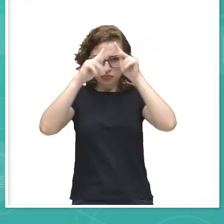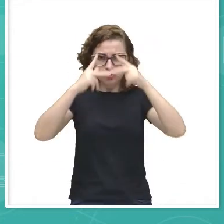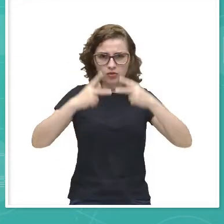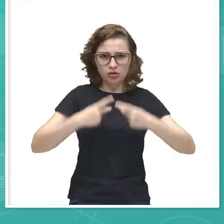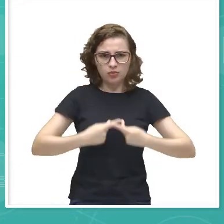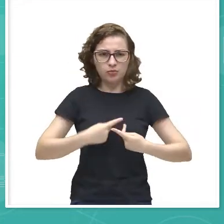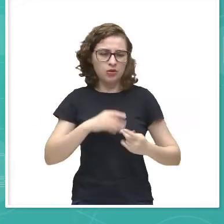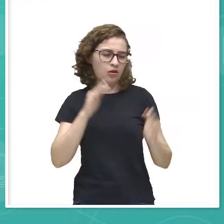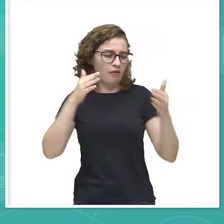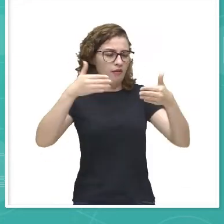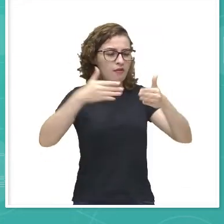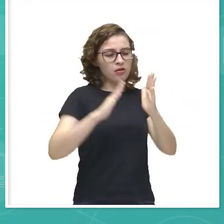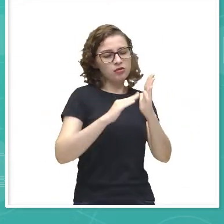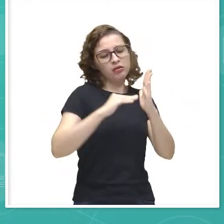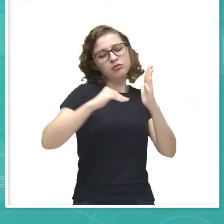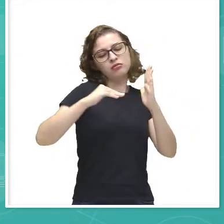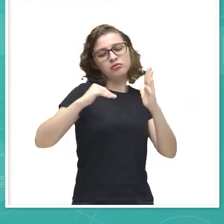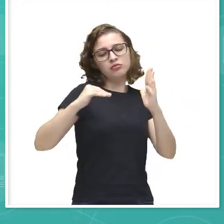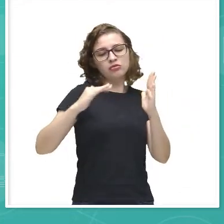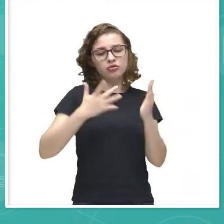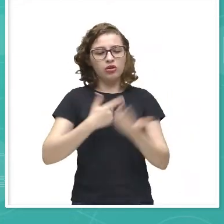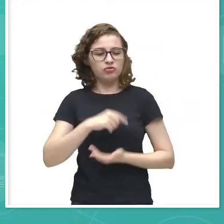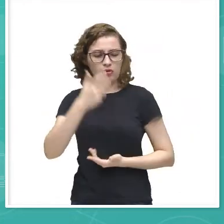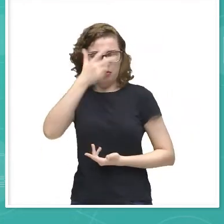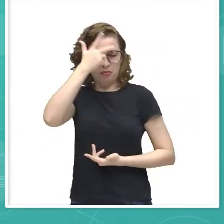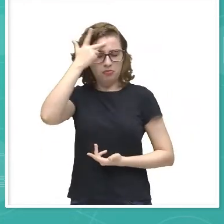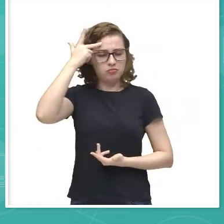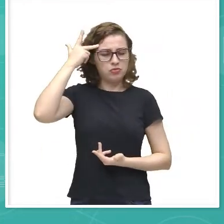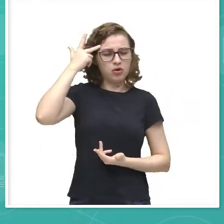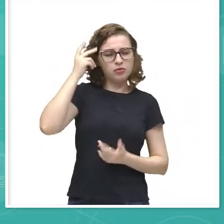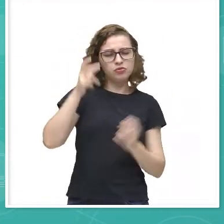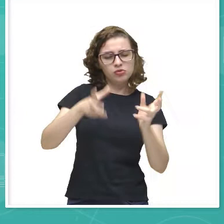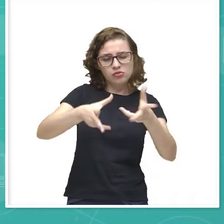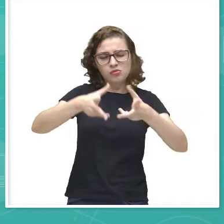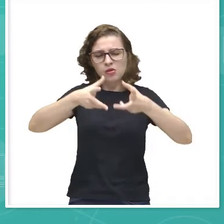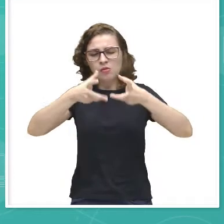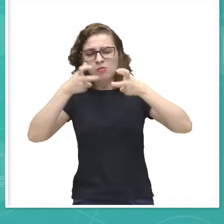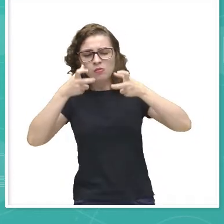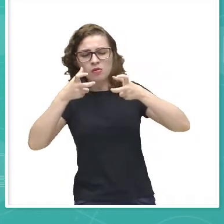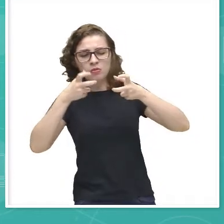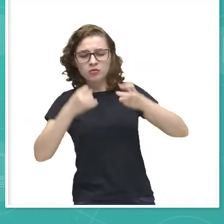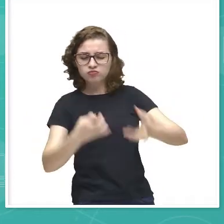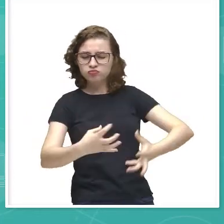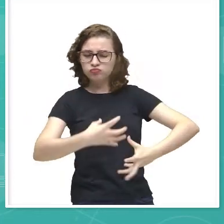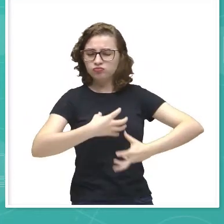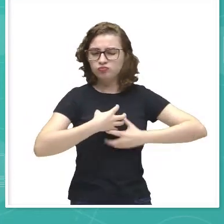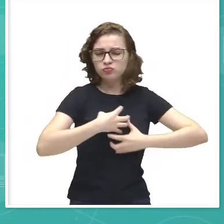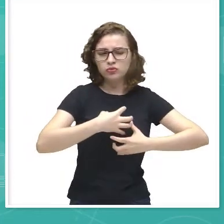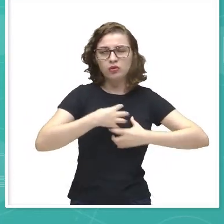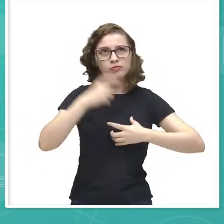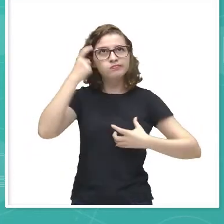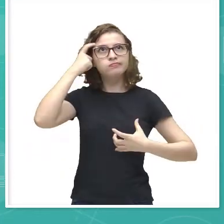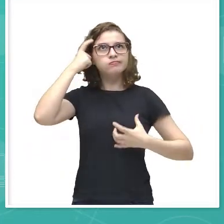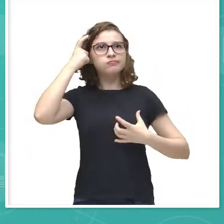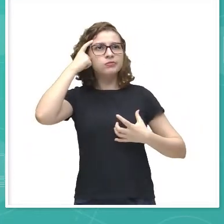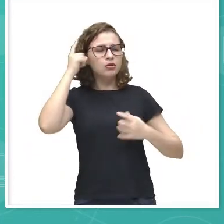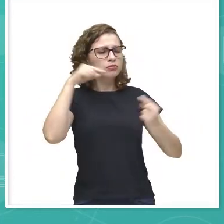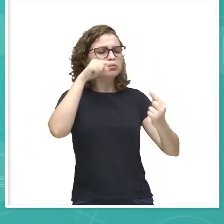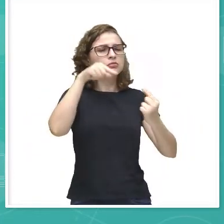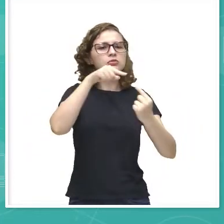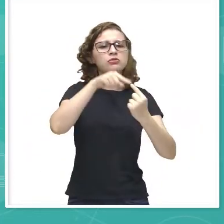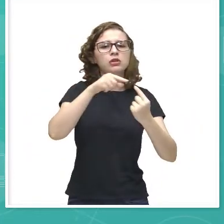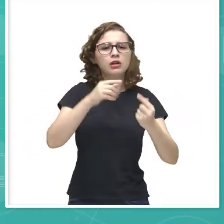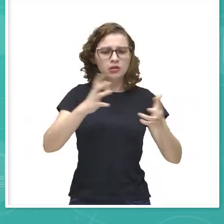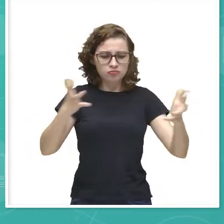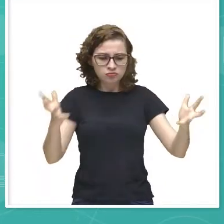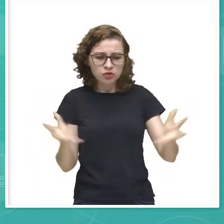ordem estética, feita por artistas a partir de percepções, emoções e ideias, com o objetivo de